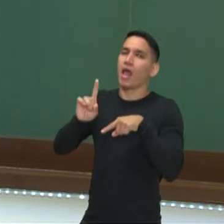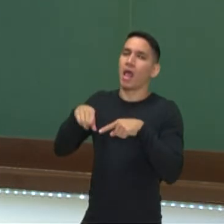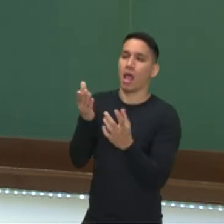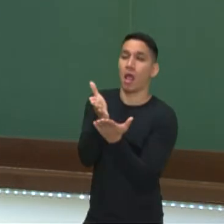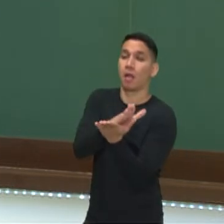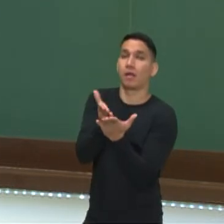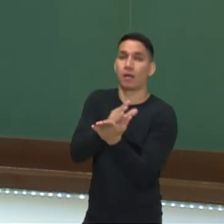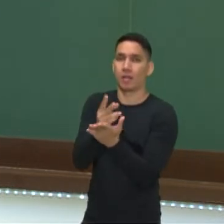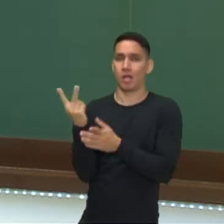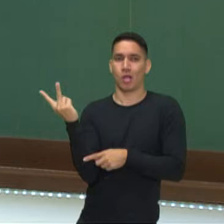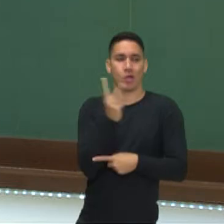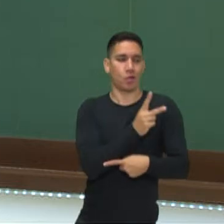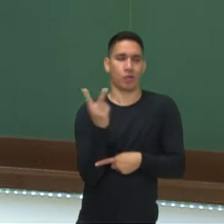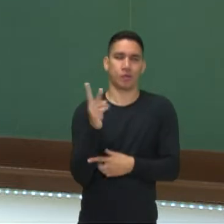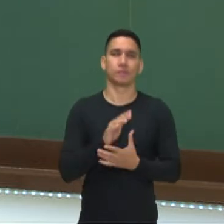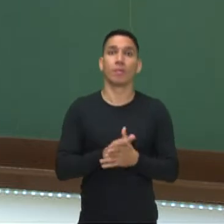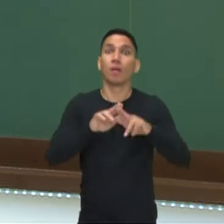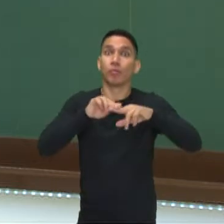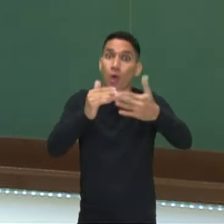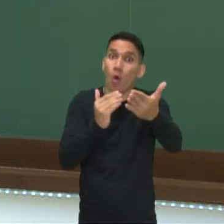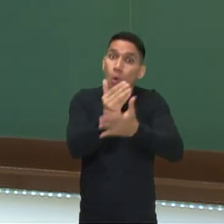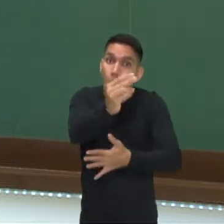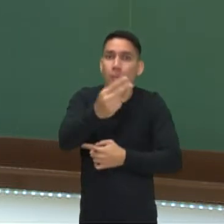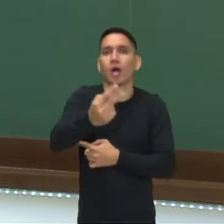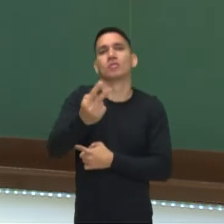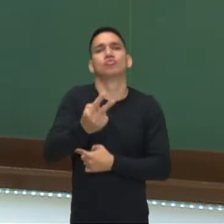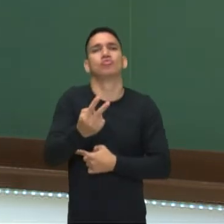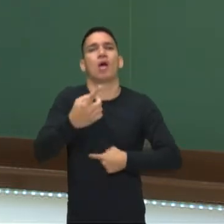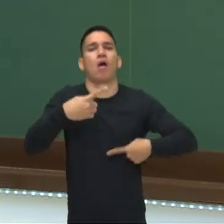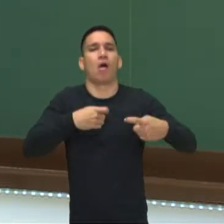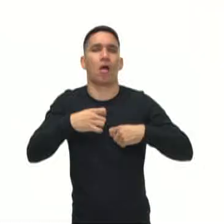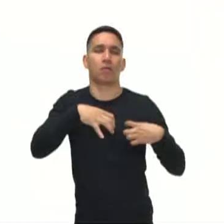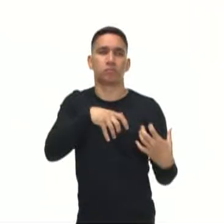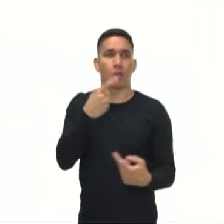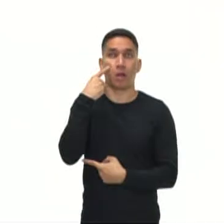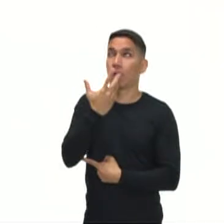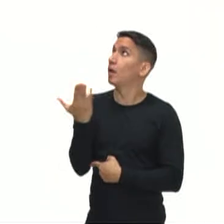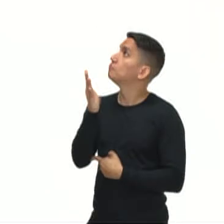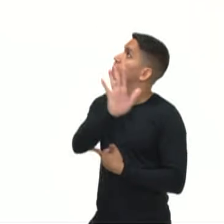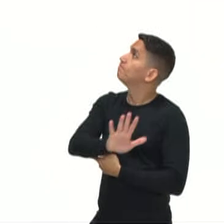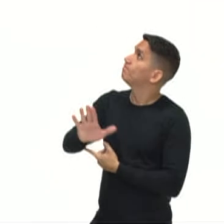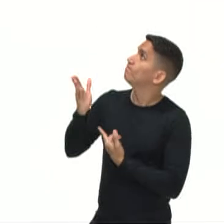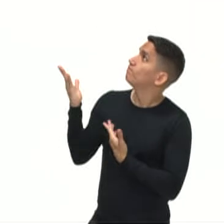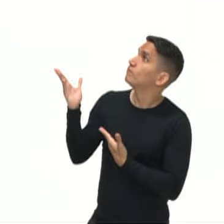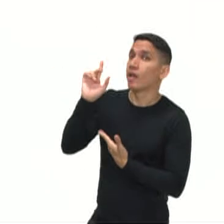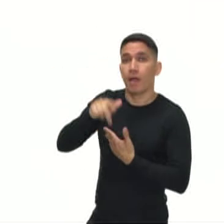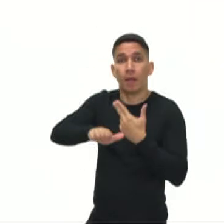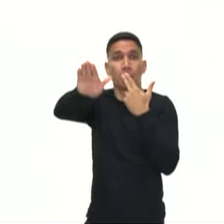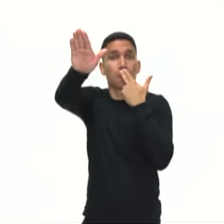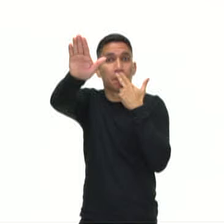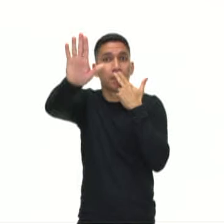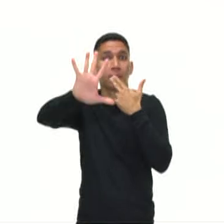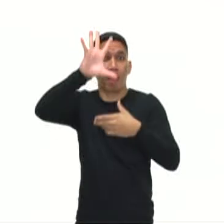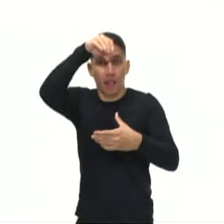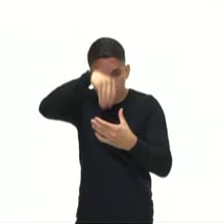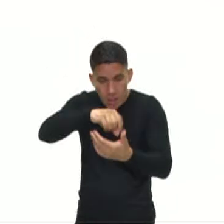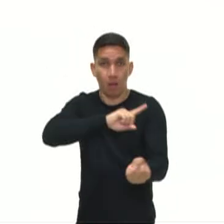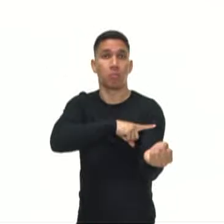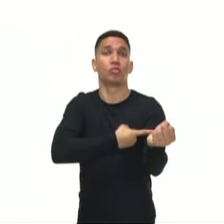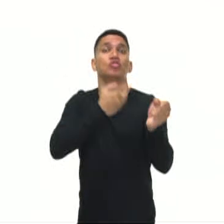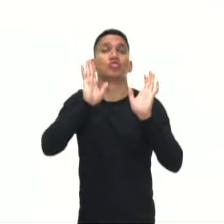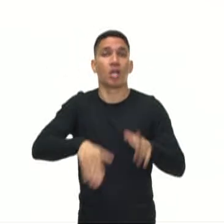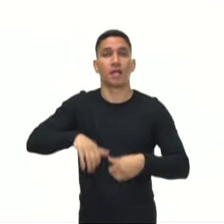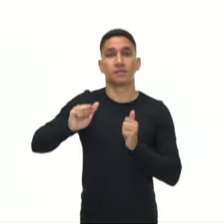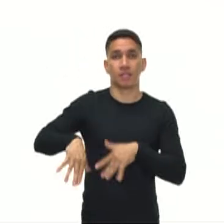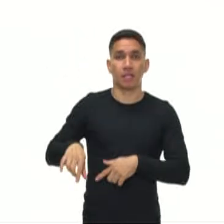marcado o início da Segunda Guerra Mundial. Aliás, nessa imagem você percebe o Hitler dentro da Polônia em setembro